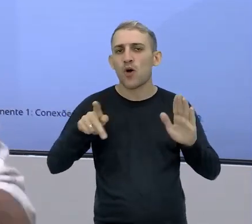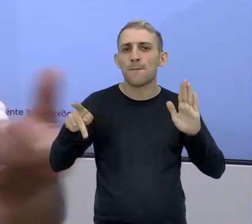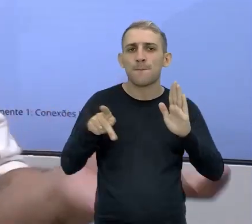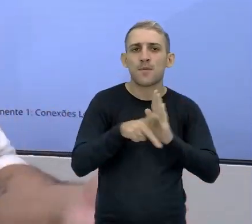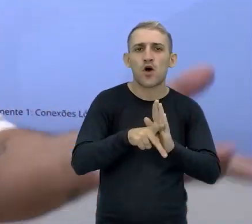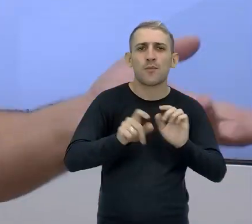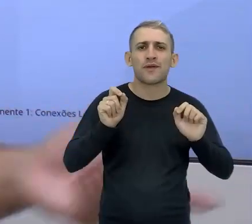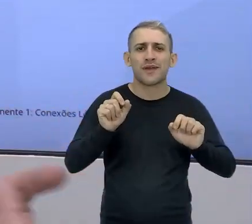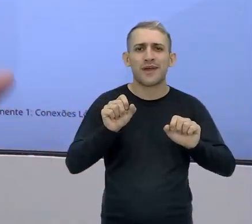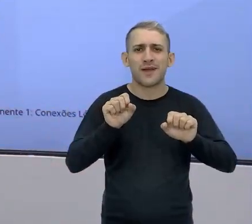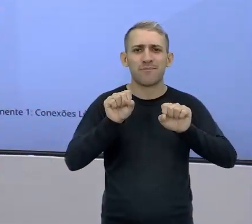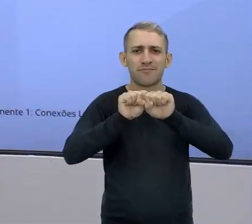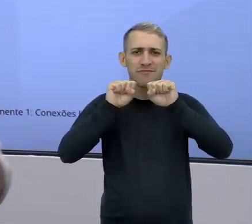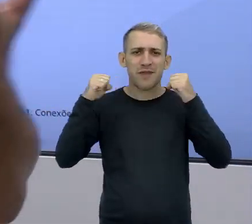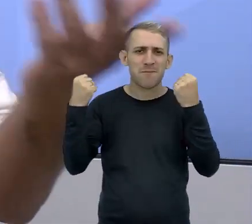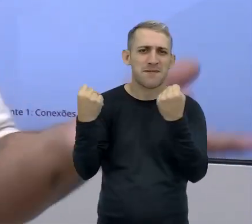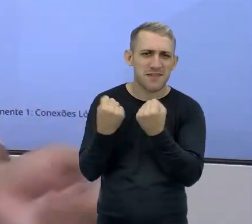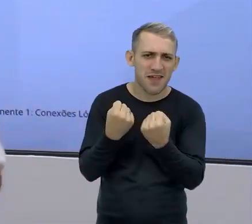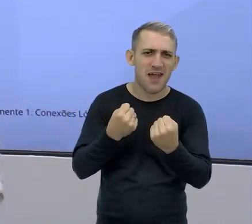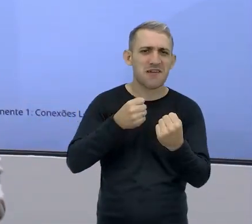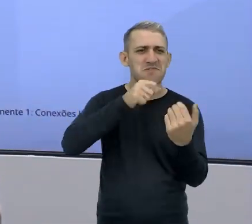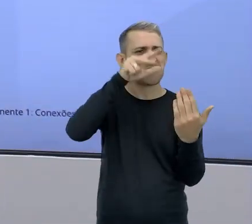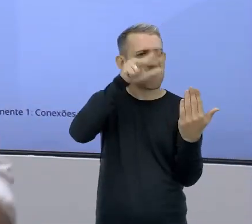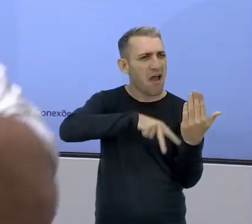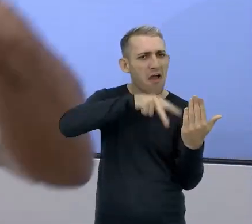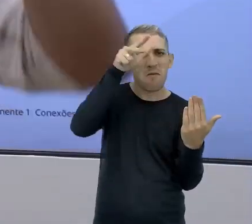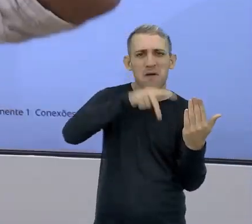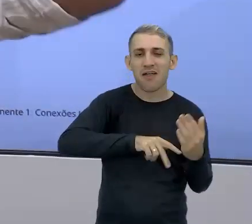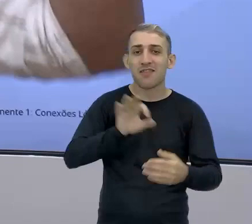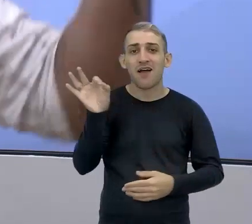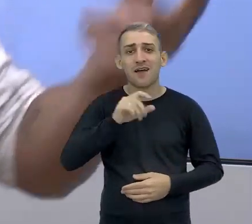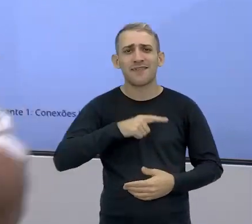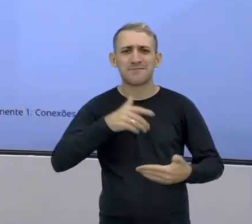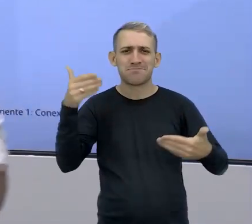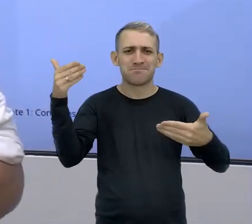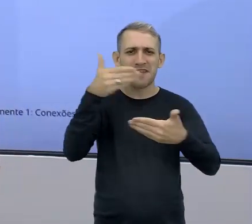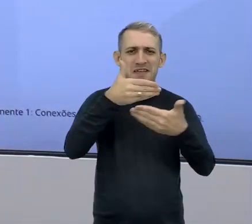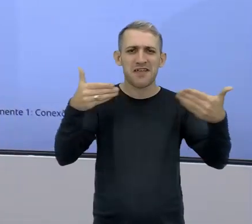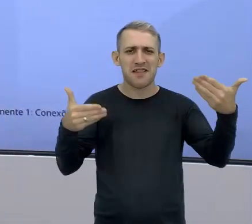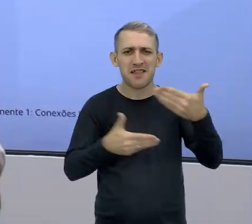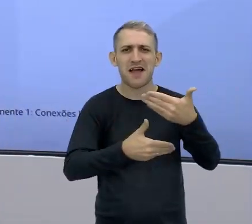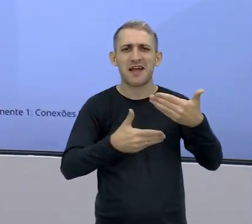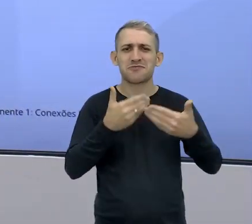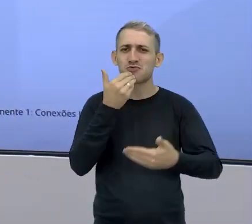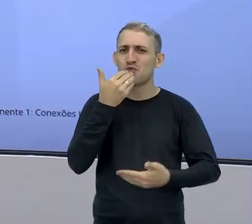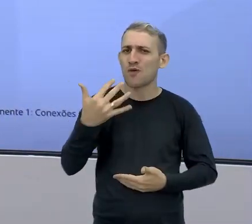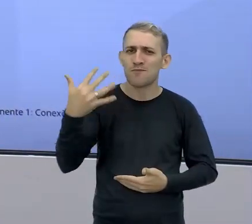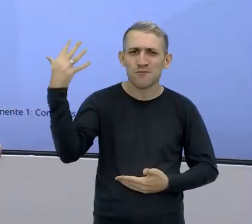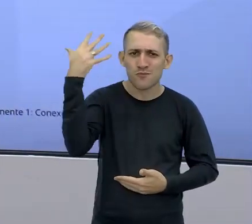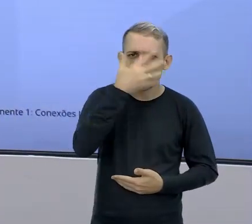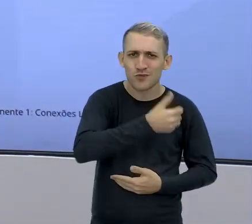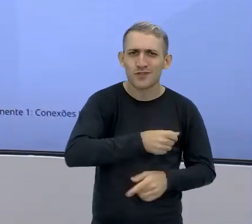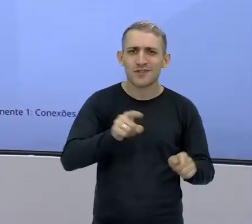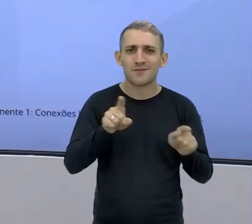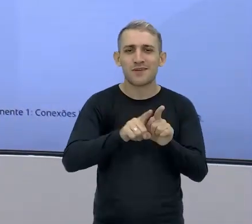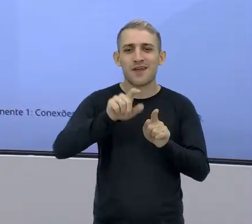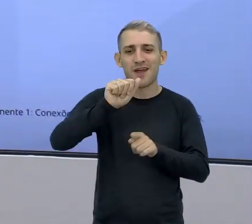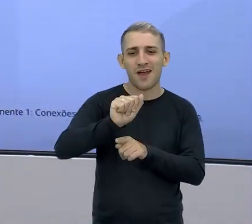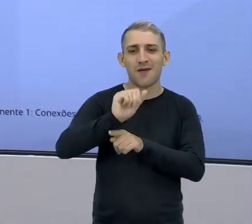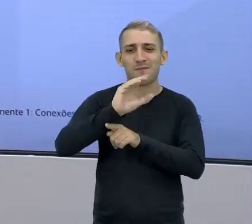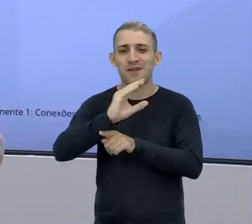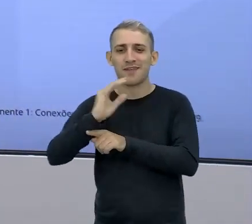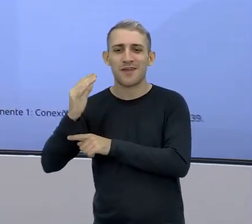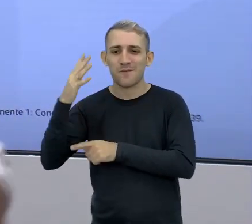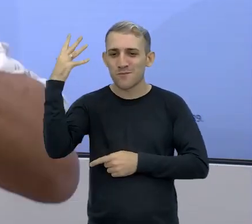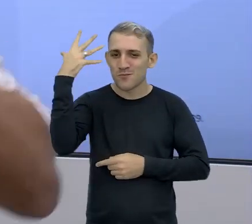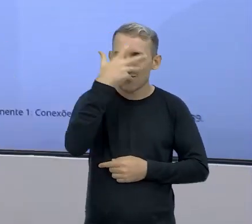lá um seminário em pezão, lendo um monte de coisa. Faça slides bonitos, coloridos, né? Slides ABC. Né? Eu sempre falo